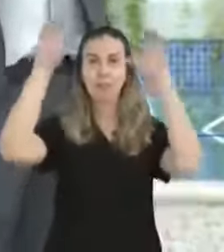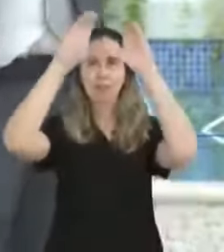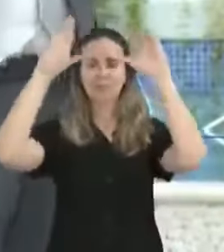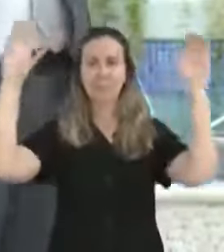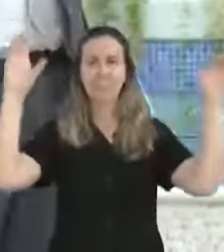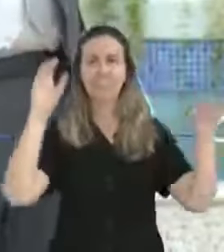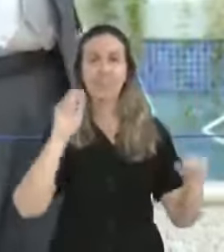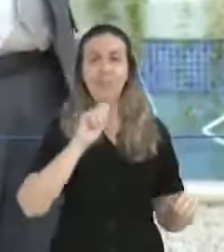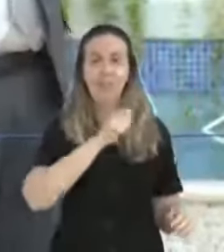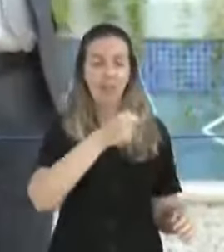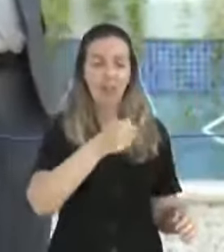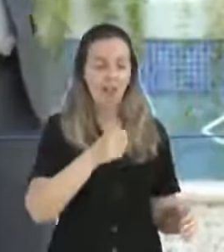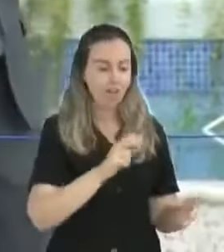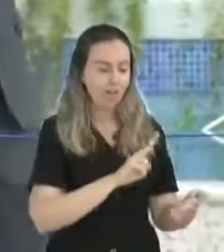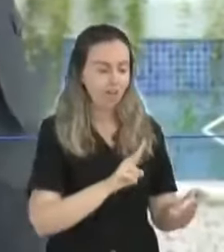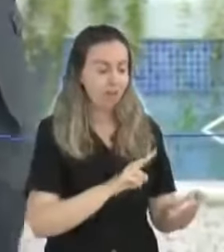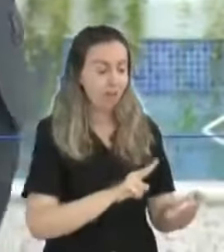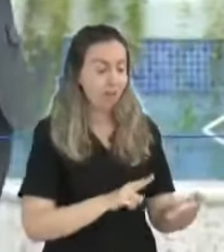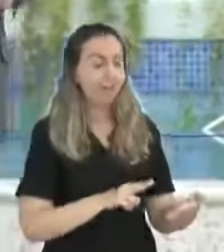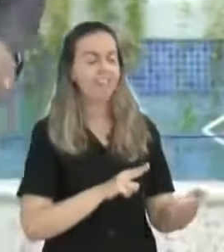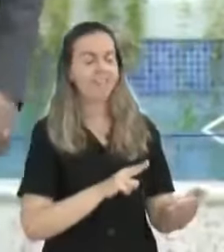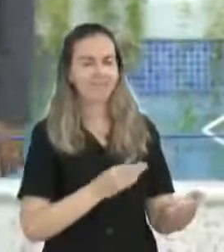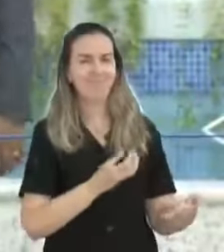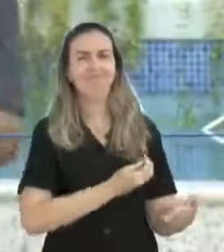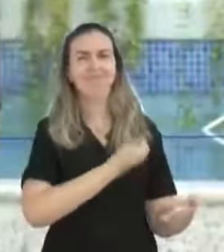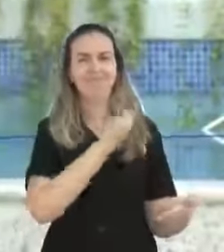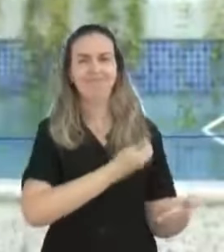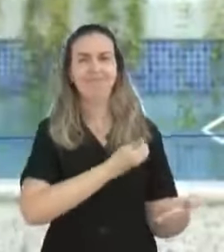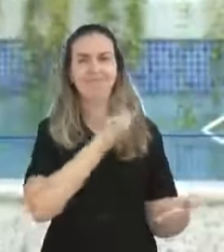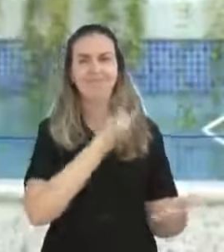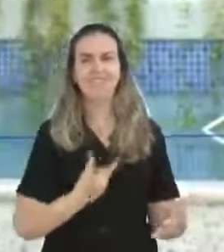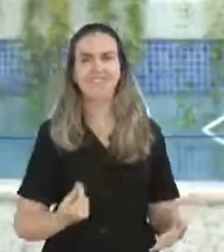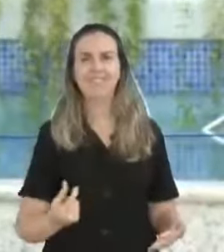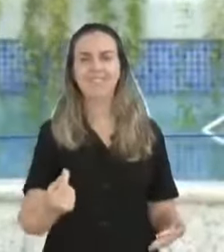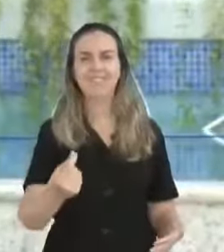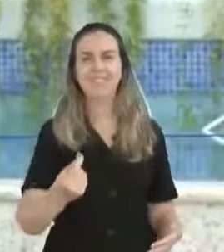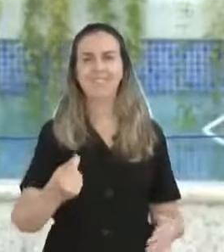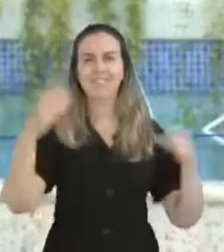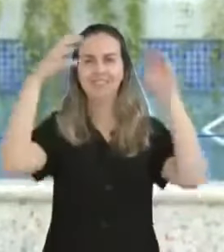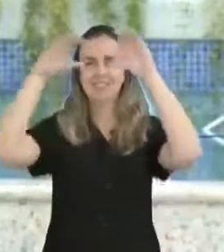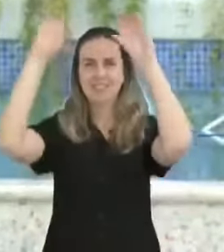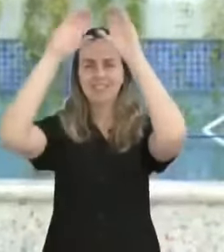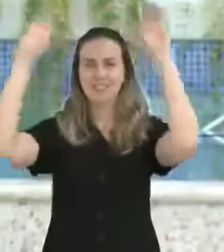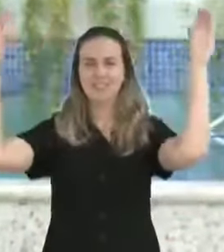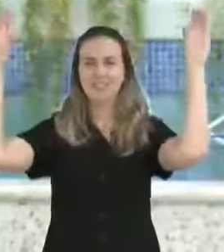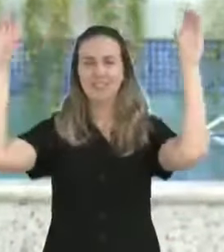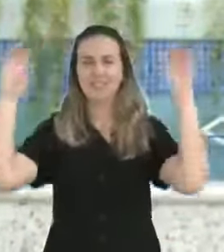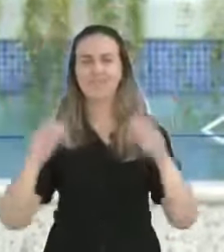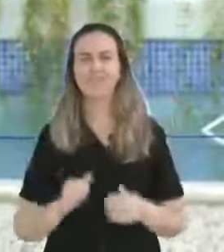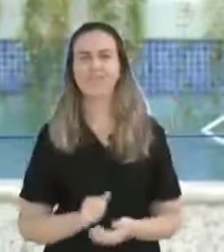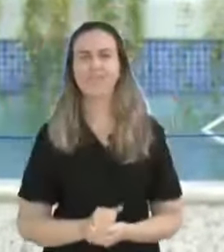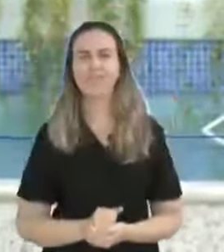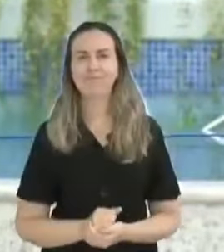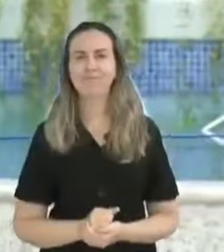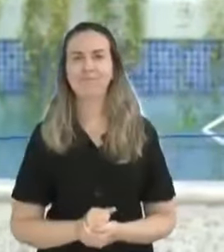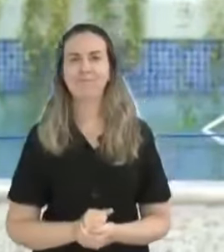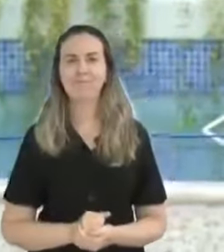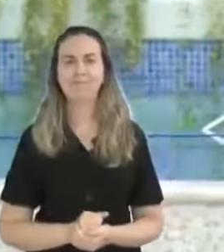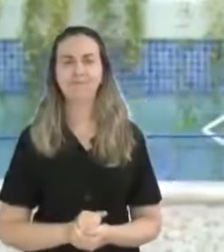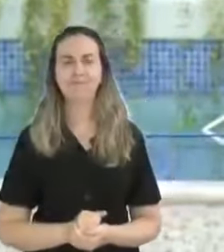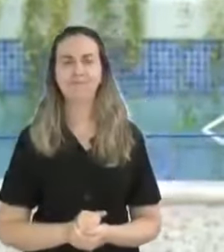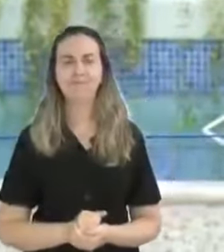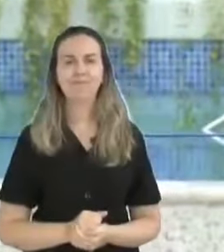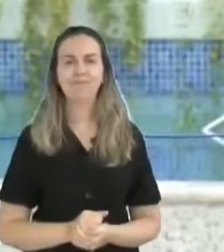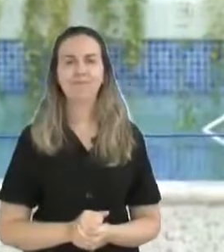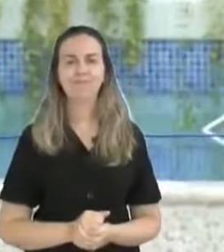segunda pessoa que gostaria de mudar de vida hoje? Levante-se daí de onde